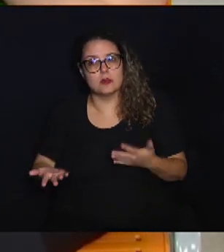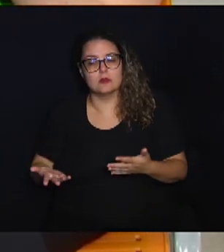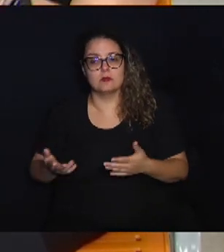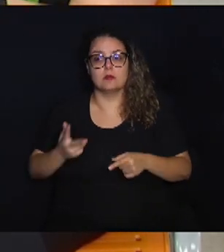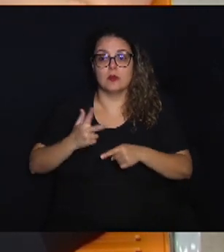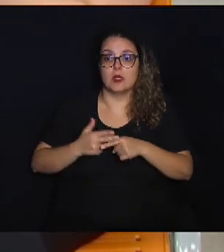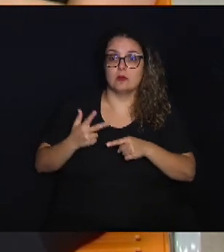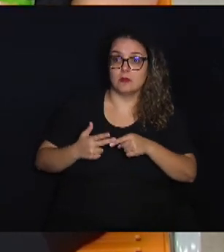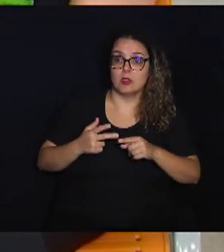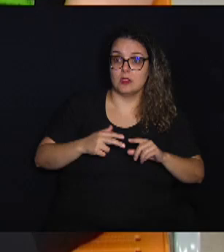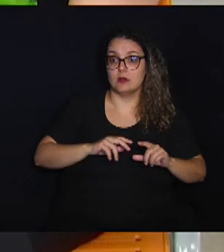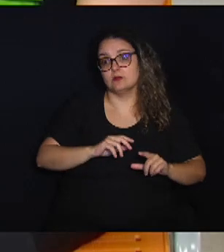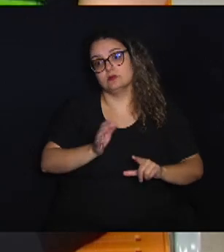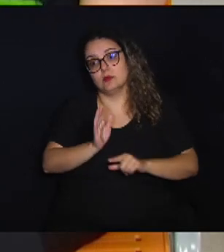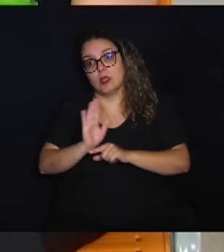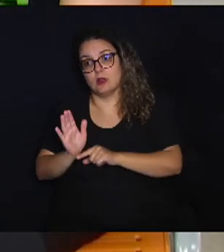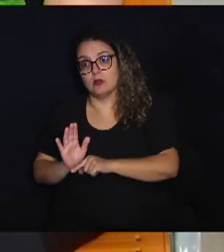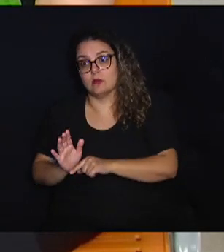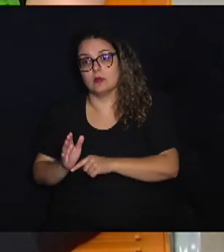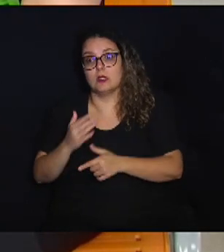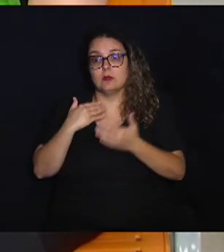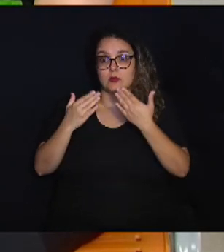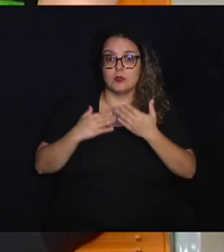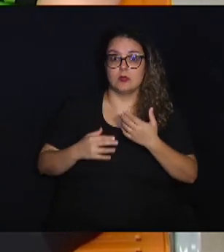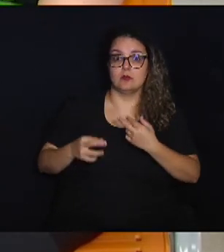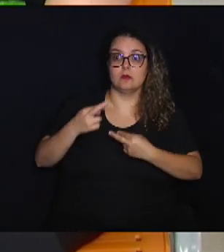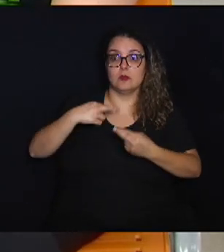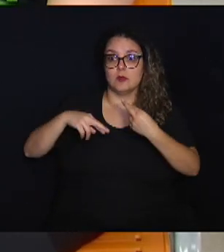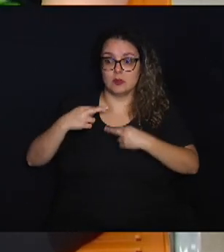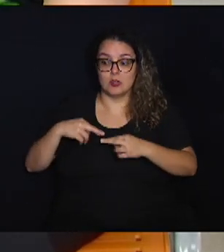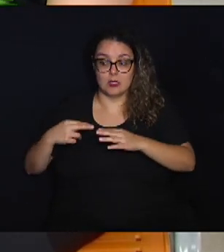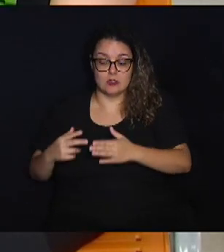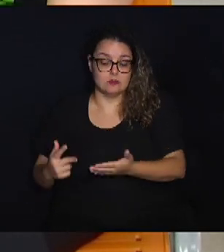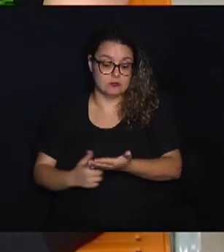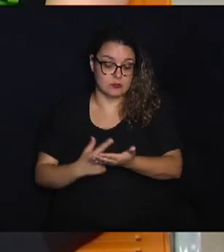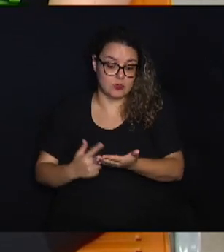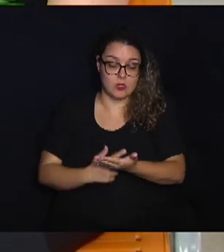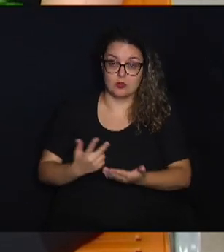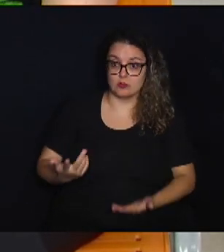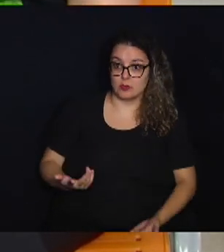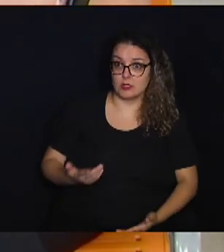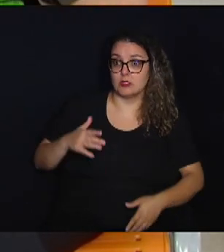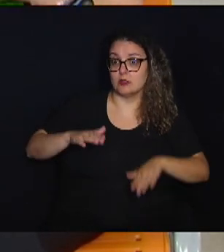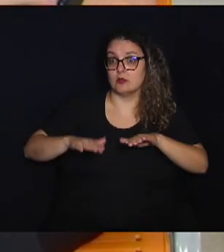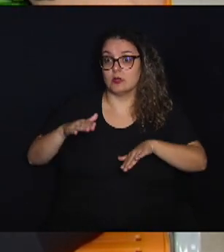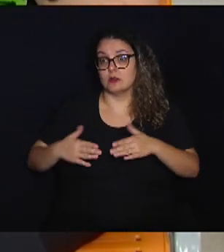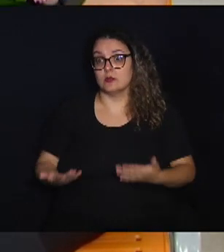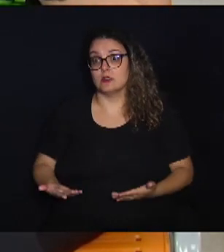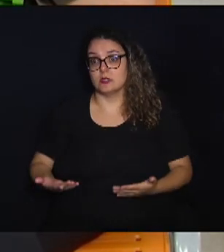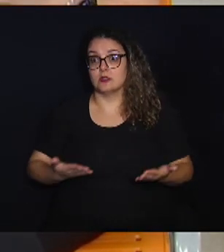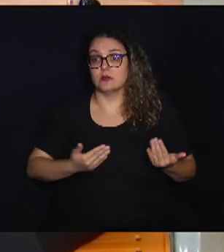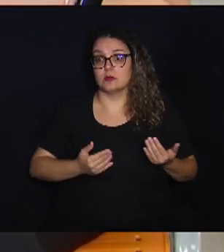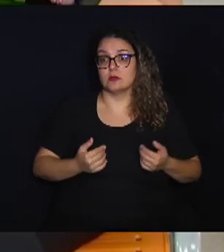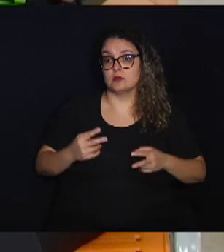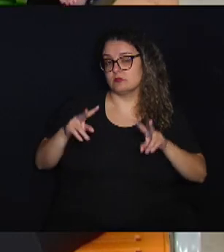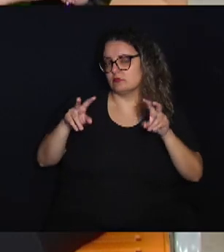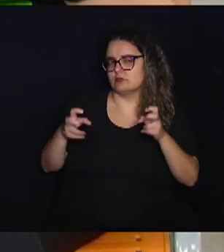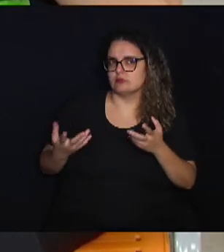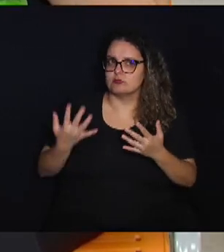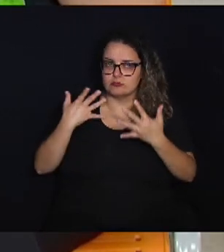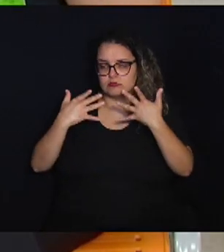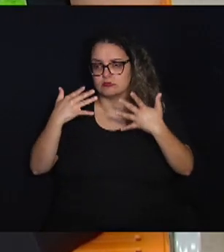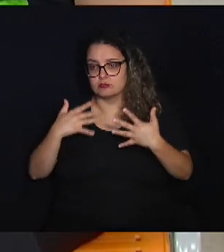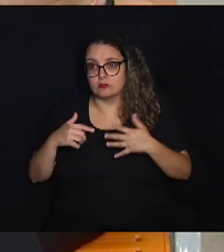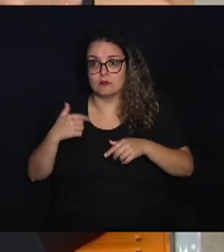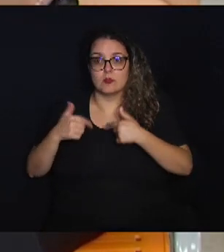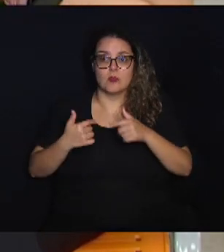que dialoga como uma ponte para se chegar na leitura. Então, muitas vezes os jovens se interessam por um assunto, um tema que é trabalhado